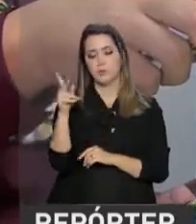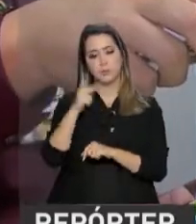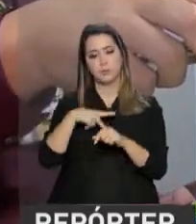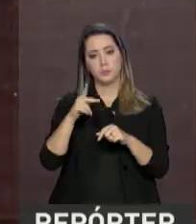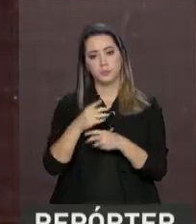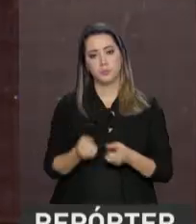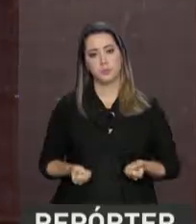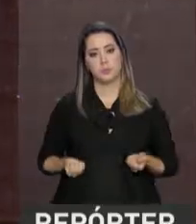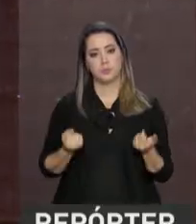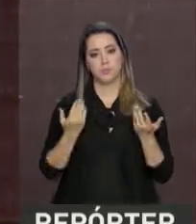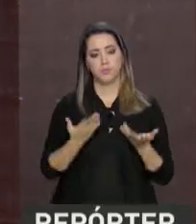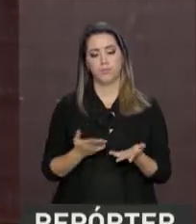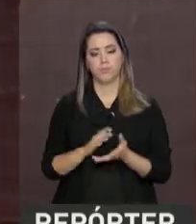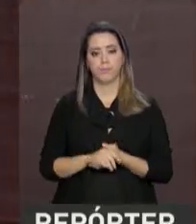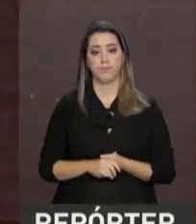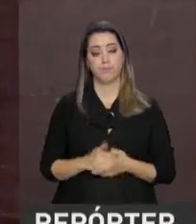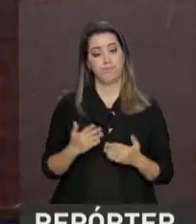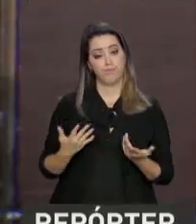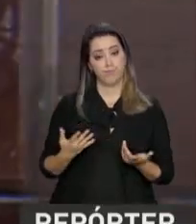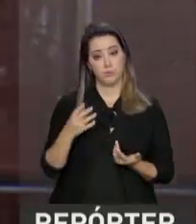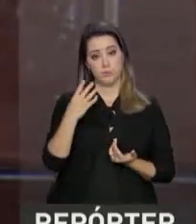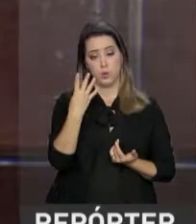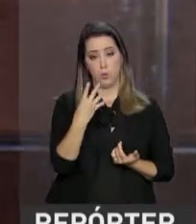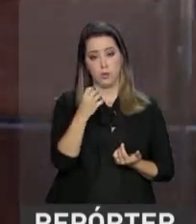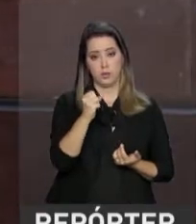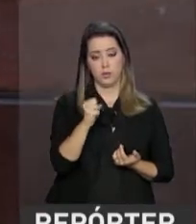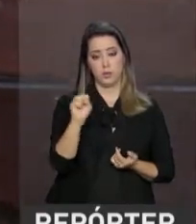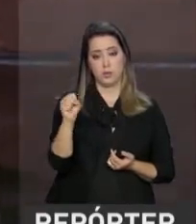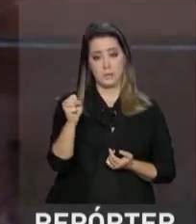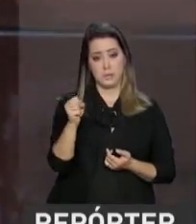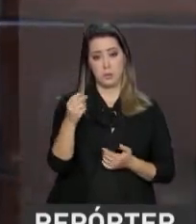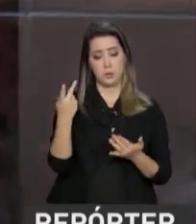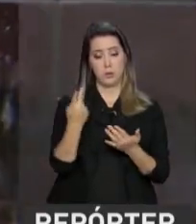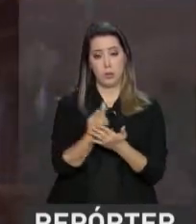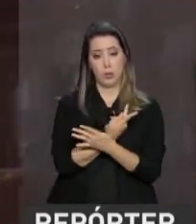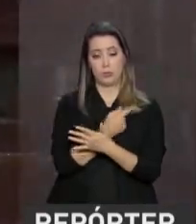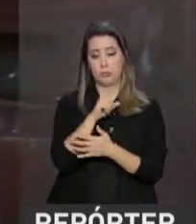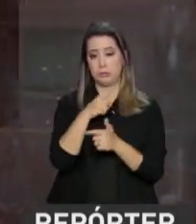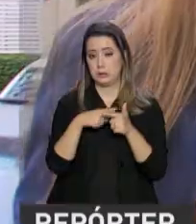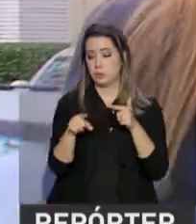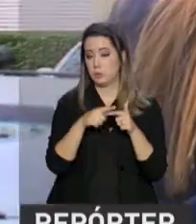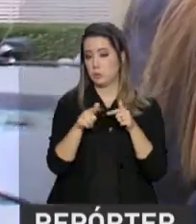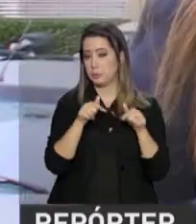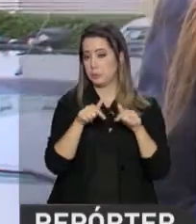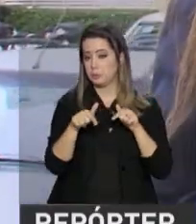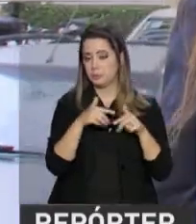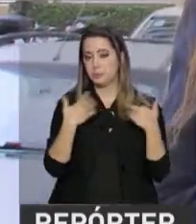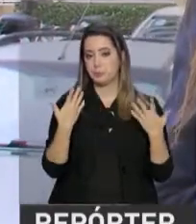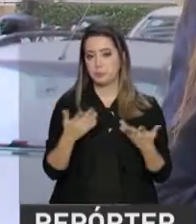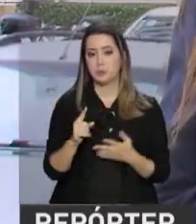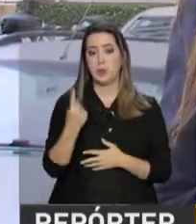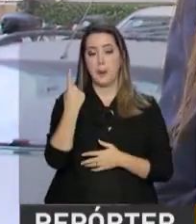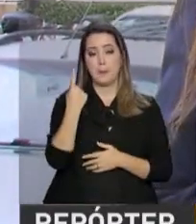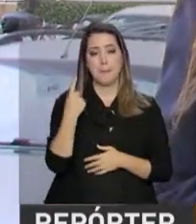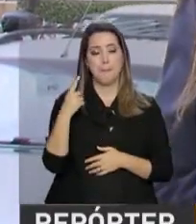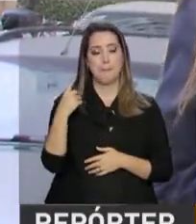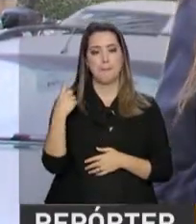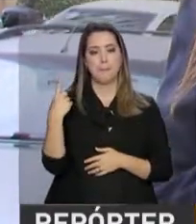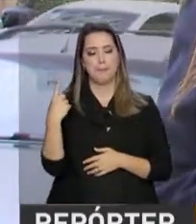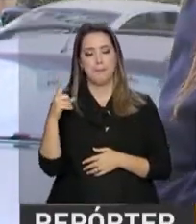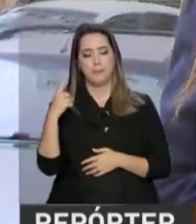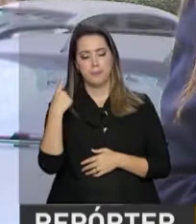função disso a cada 48 segundos acontece um acidente de trabalho no país das mais de 1.100 mortes